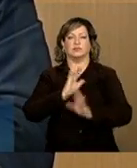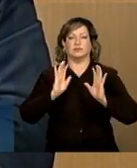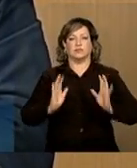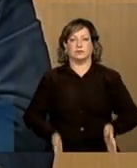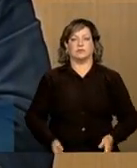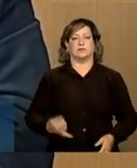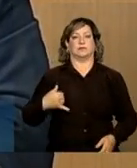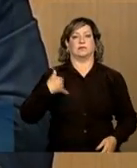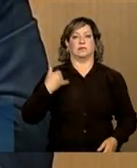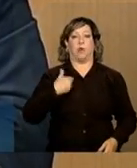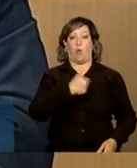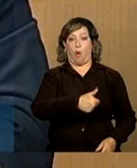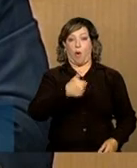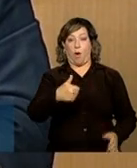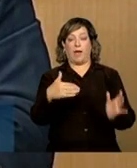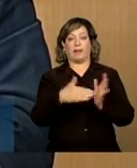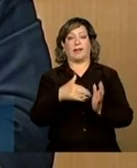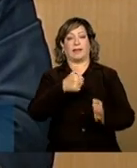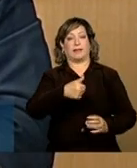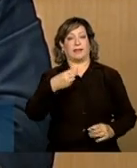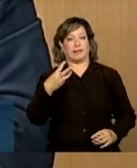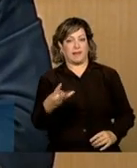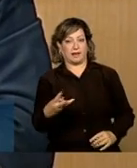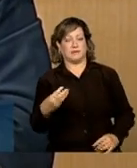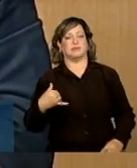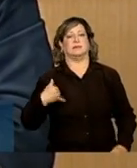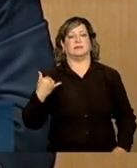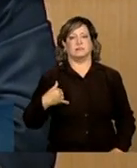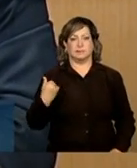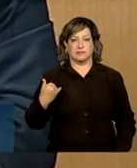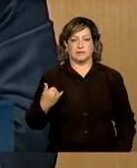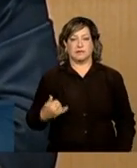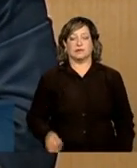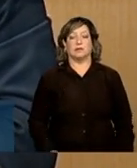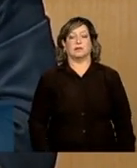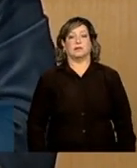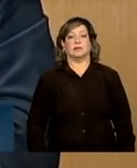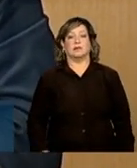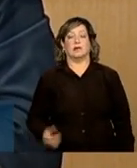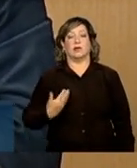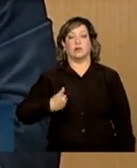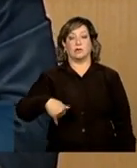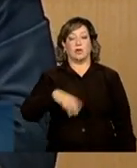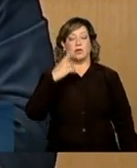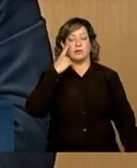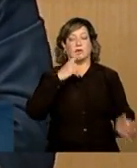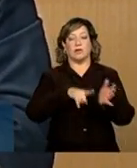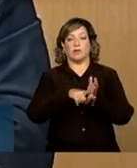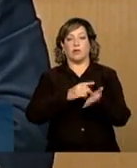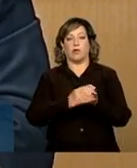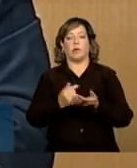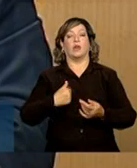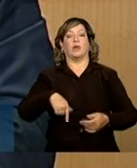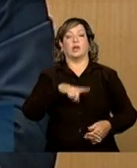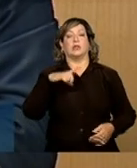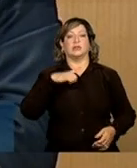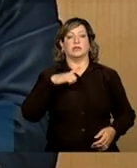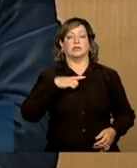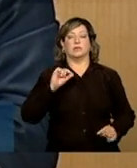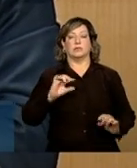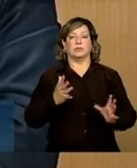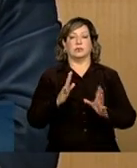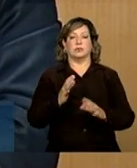faixa etária de 11 a 13 anos e no eh na nossa avaliação Inicial nós tínhamos em torno